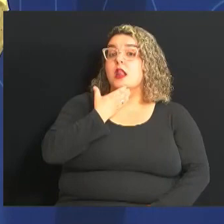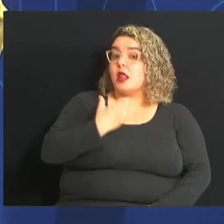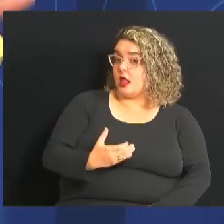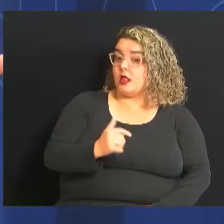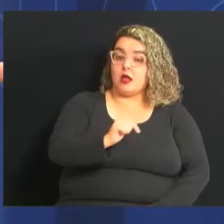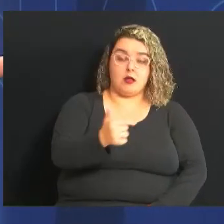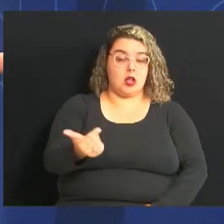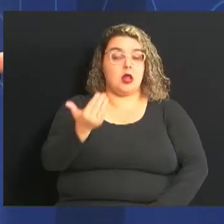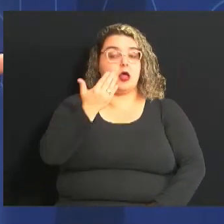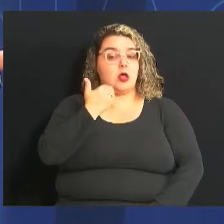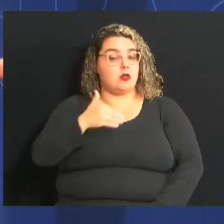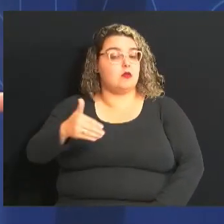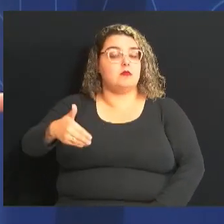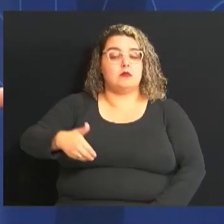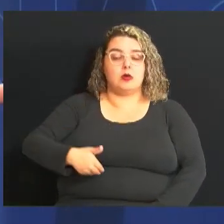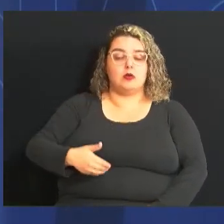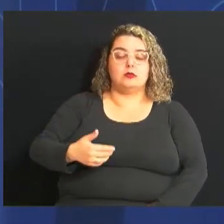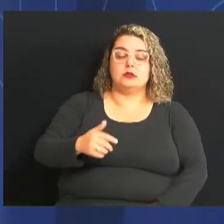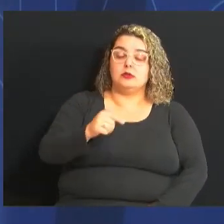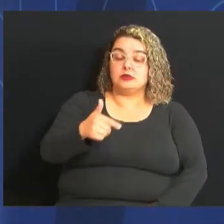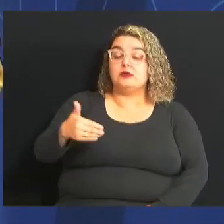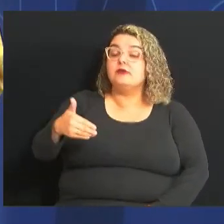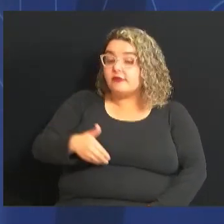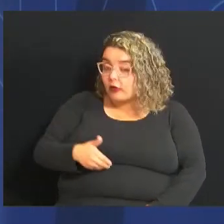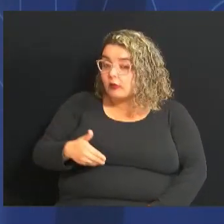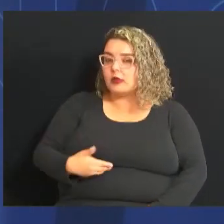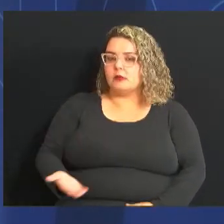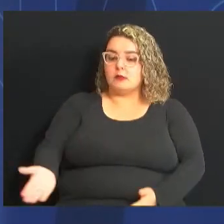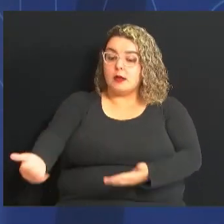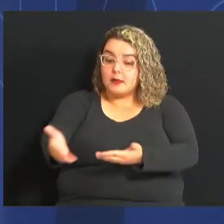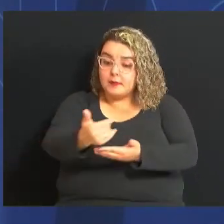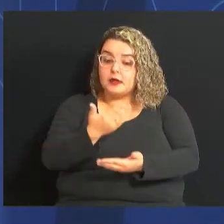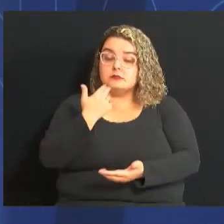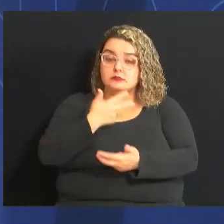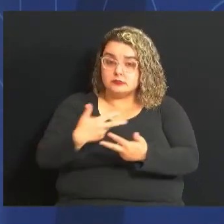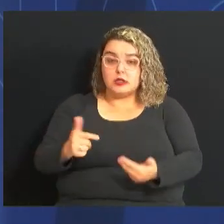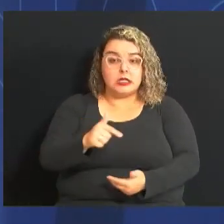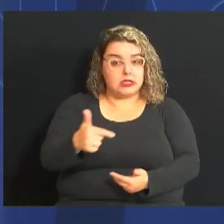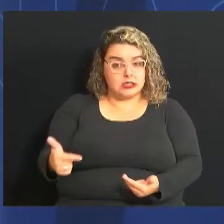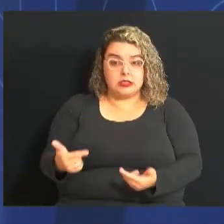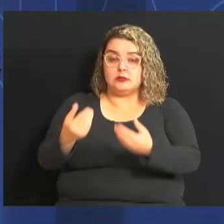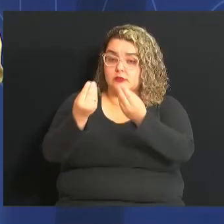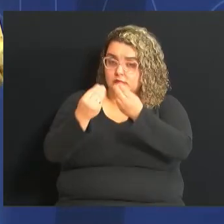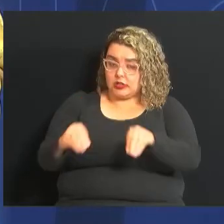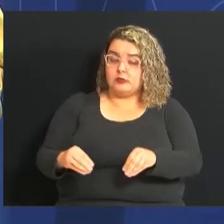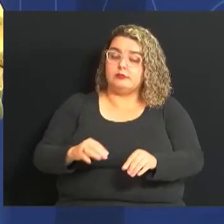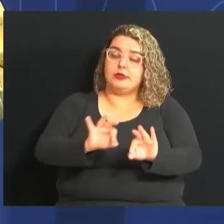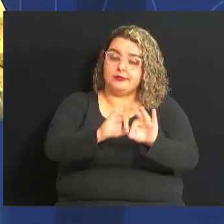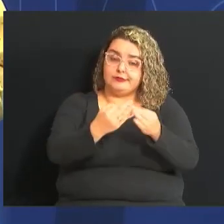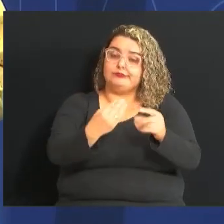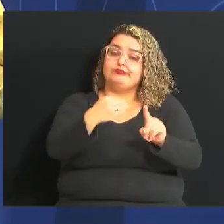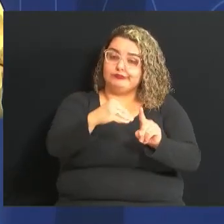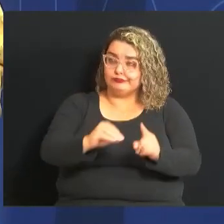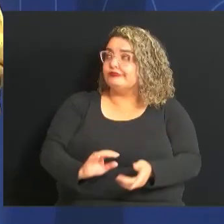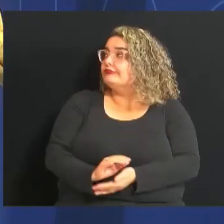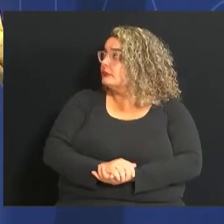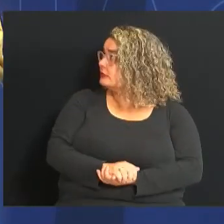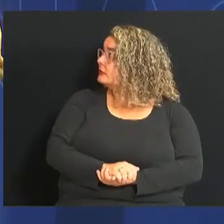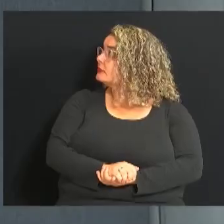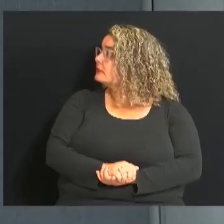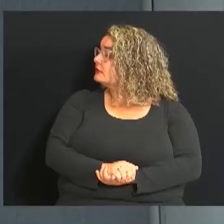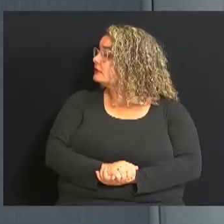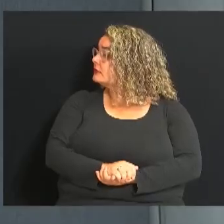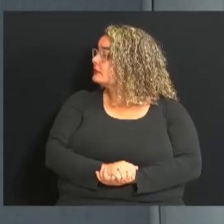para arrecadar alimentos não perecíveis para famílias que estão em situação de vulnerabilidade.